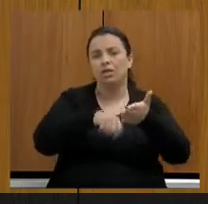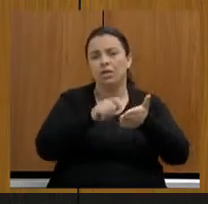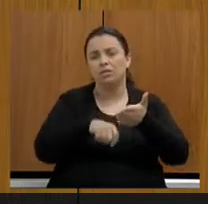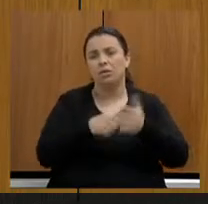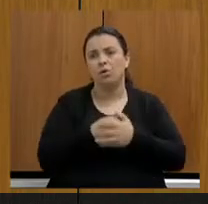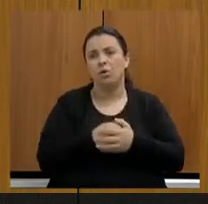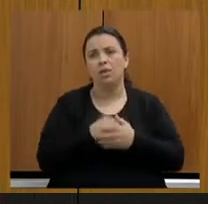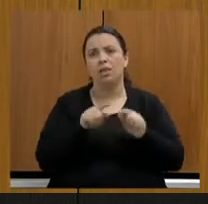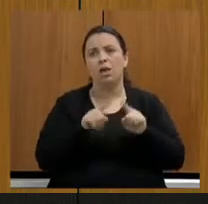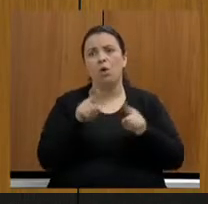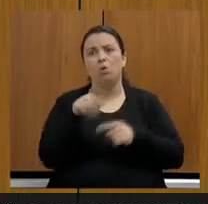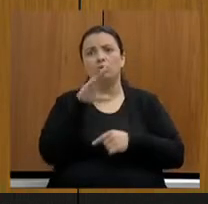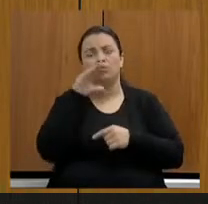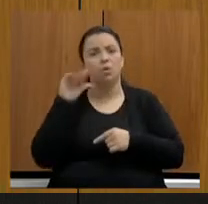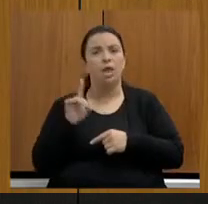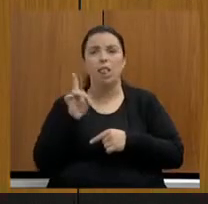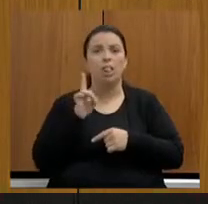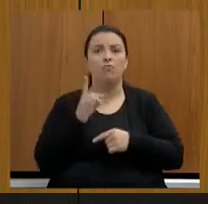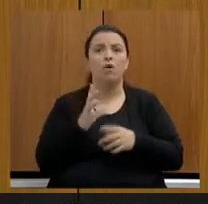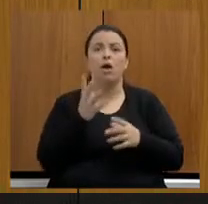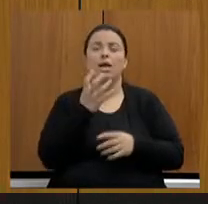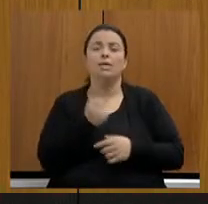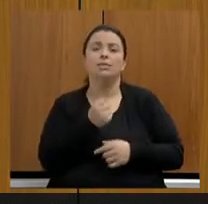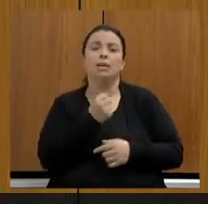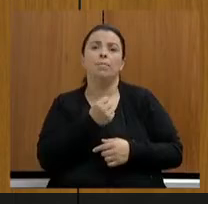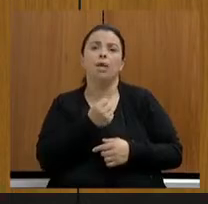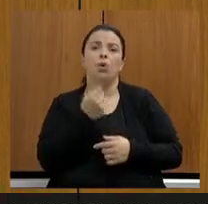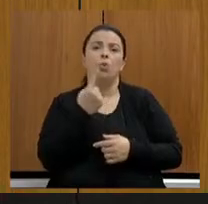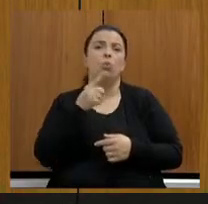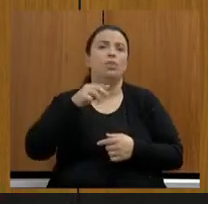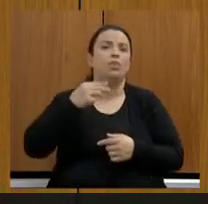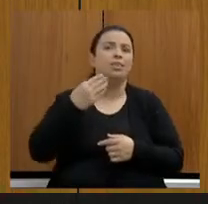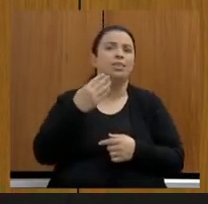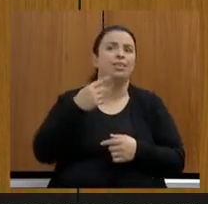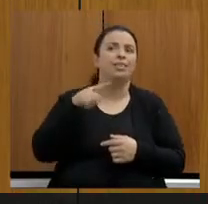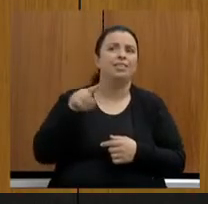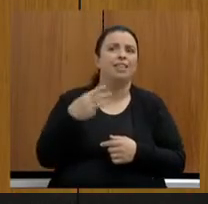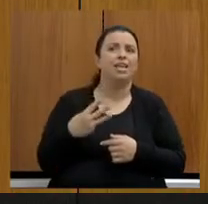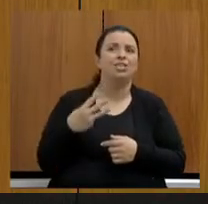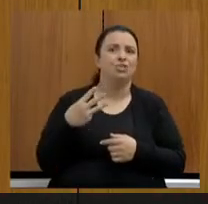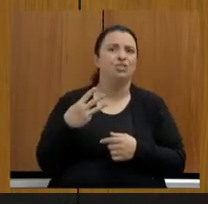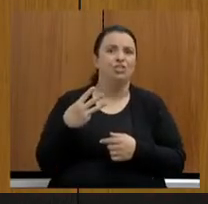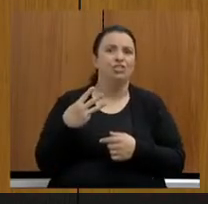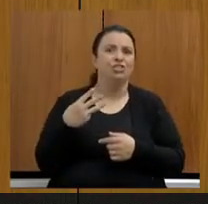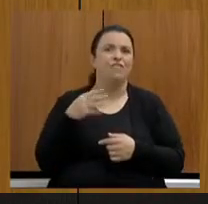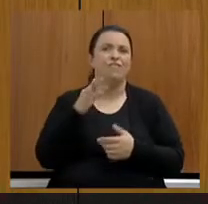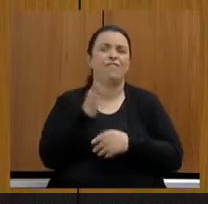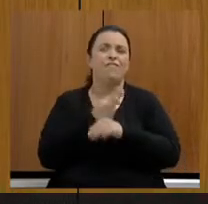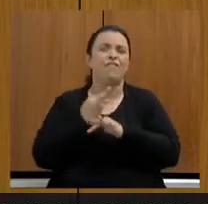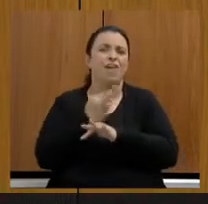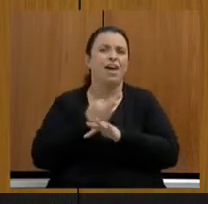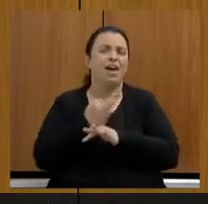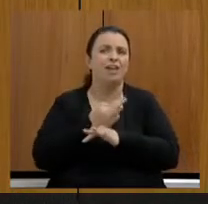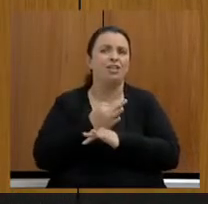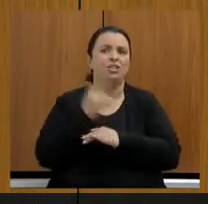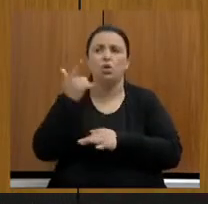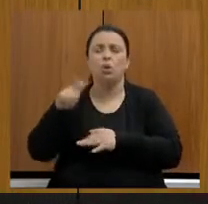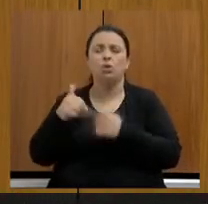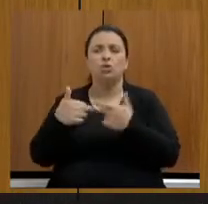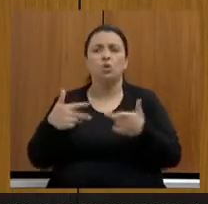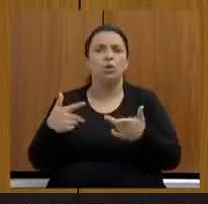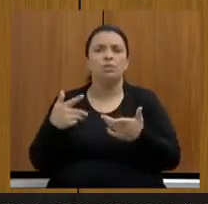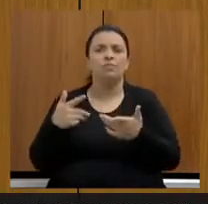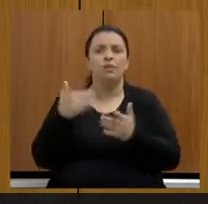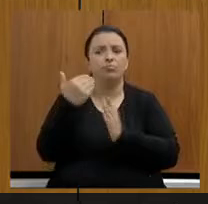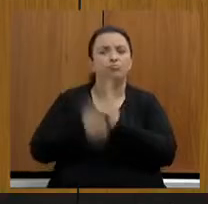nenhum rateio do período trabalhado é isso não se preocupou muito foi objeto também que Na audiência pública realizada que